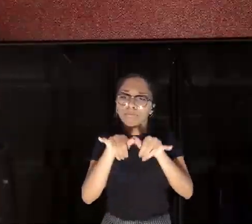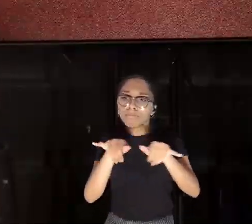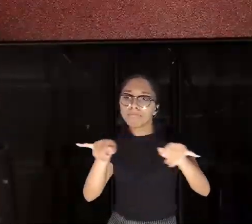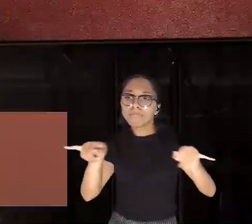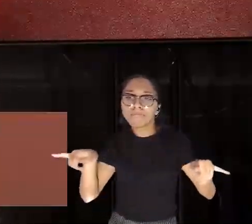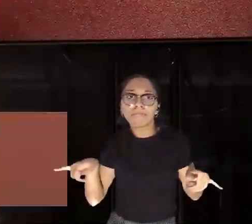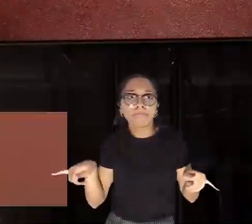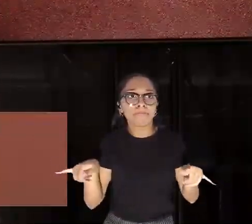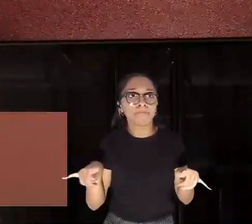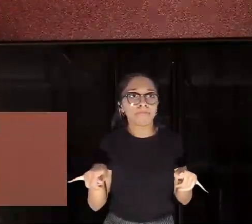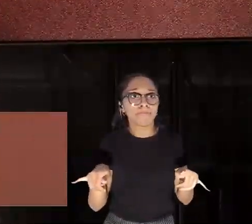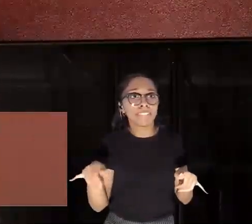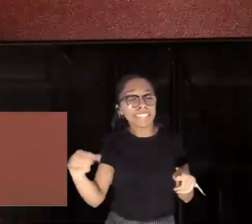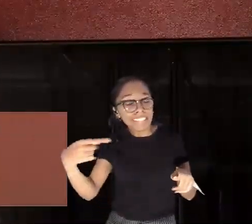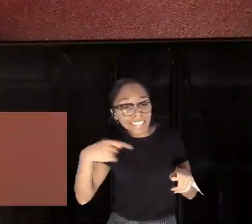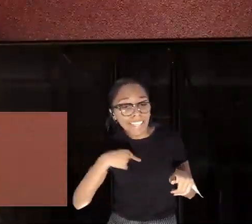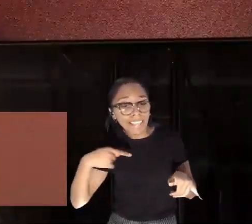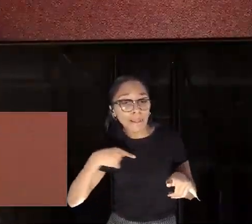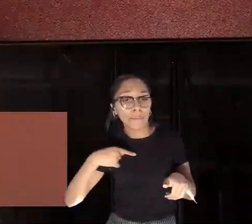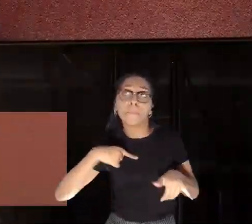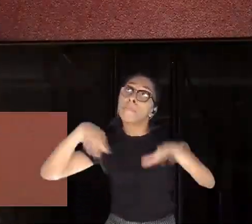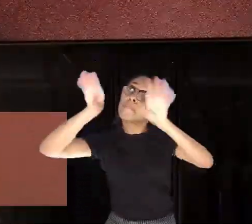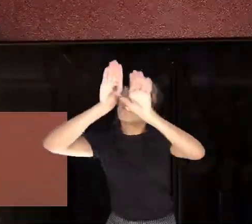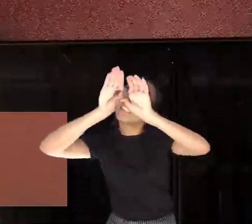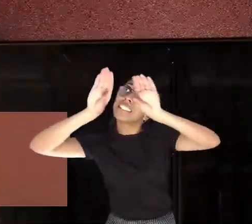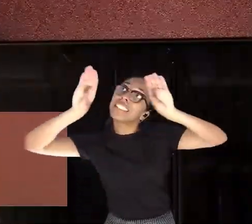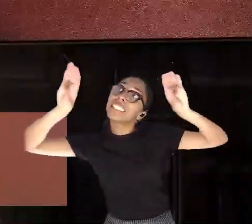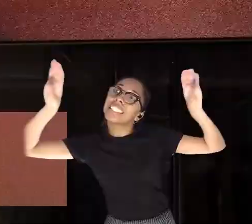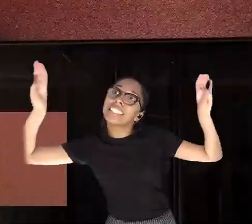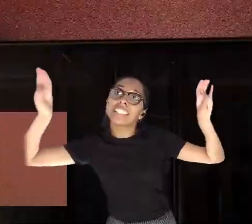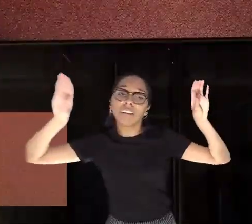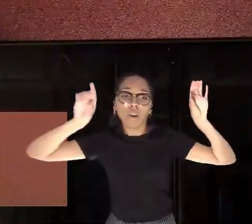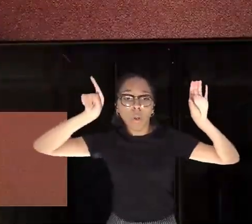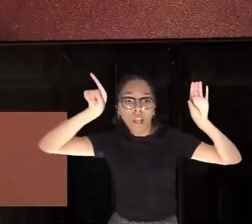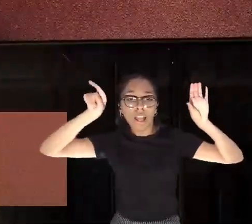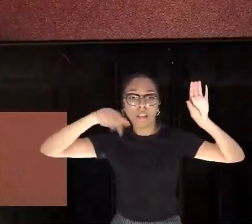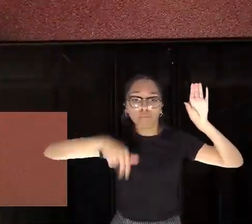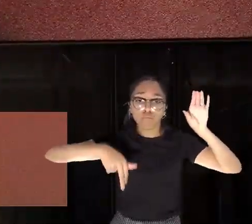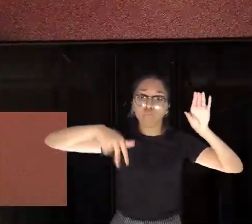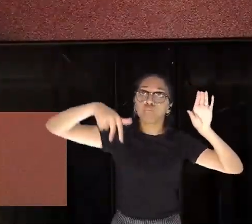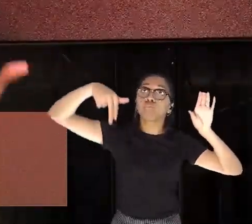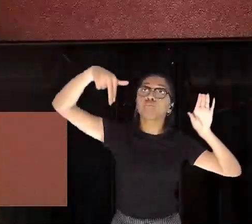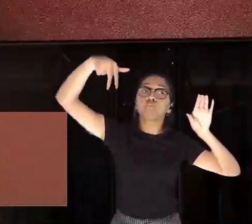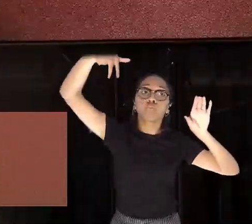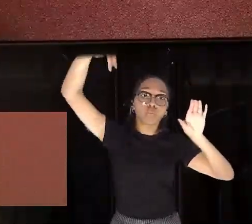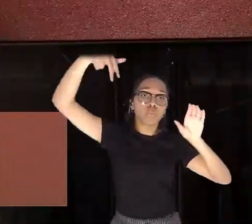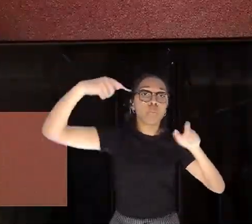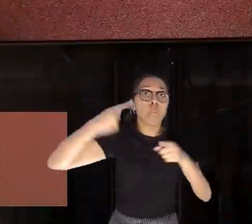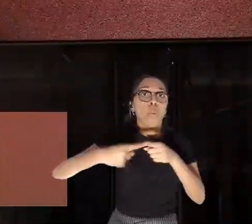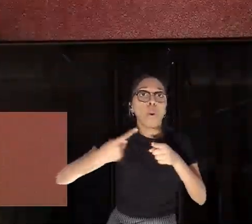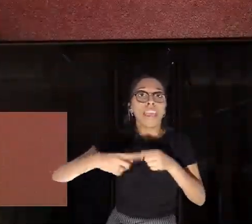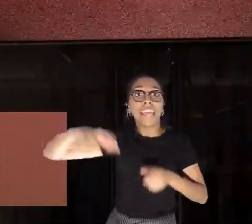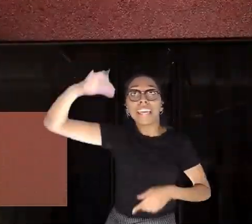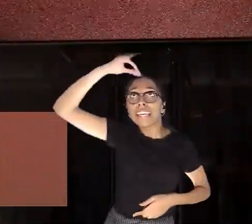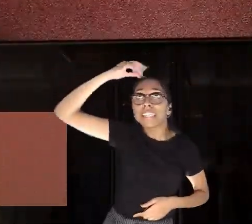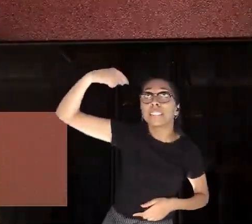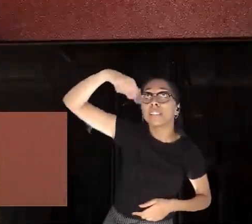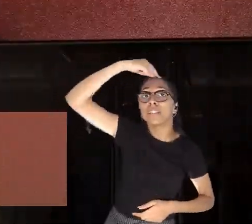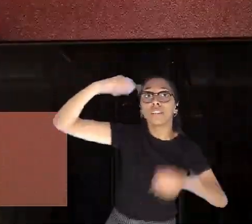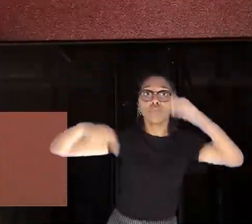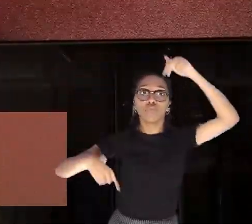eu não for, o conselheiro não virá para vocês. Mas se eu for, eu o enviarei. Quando ele vier,